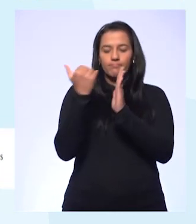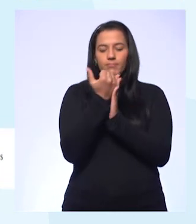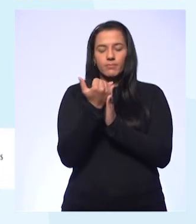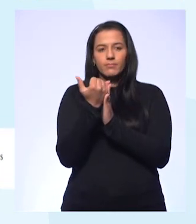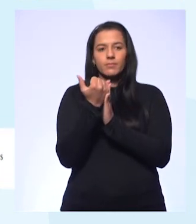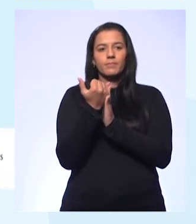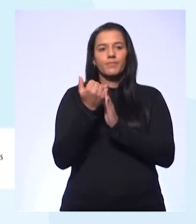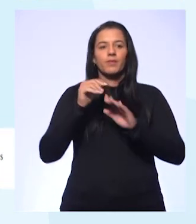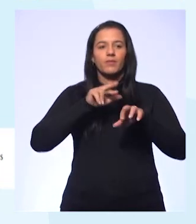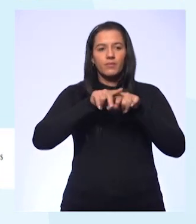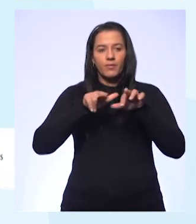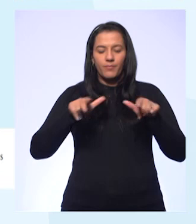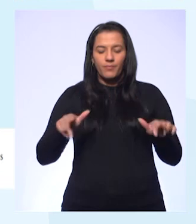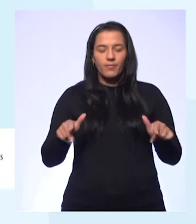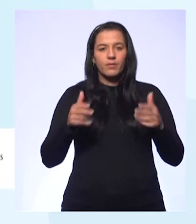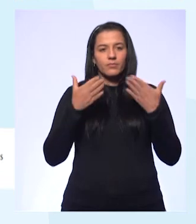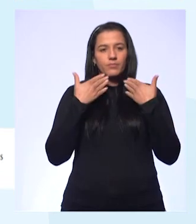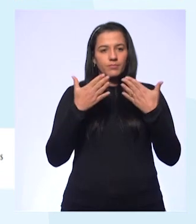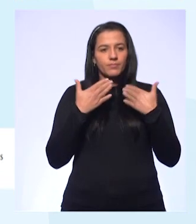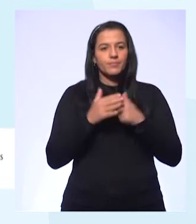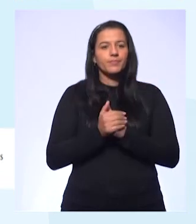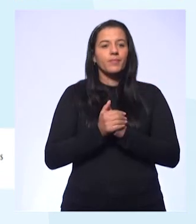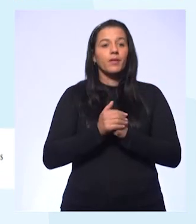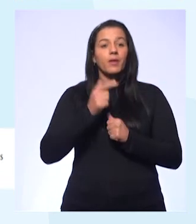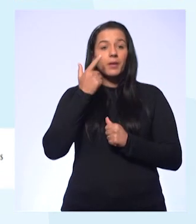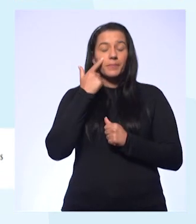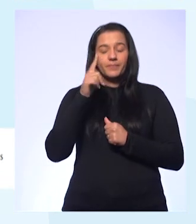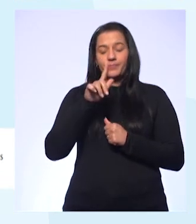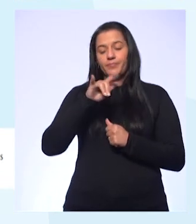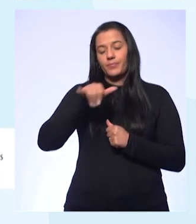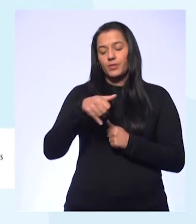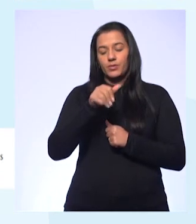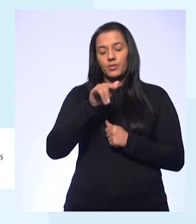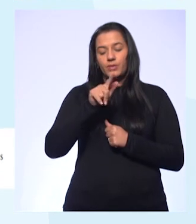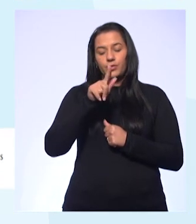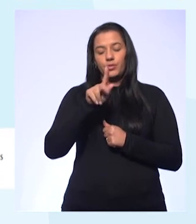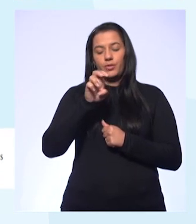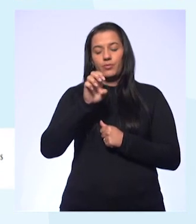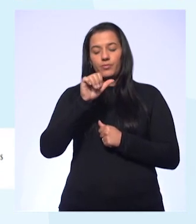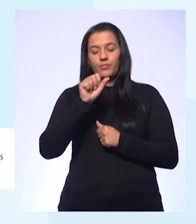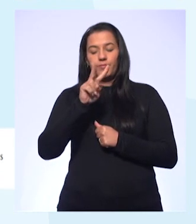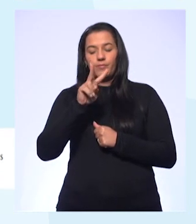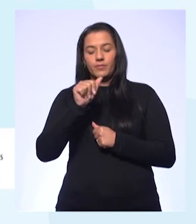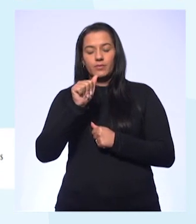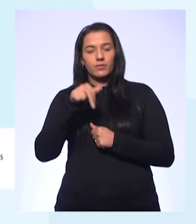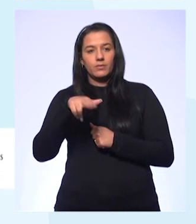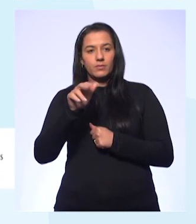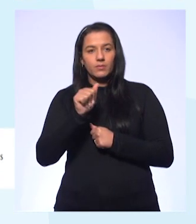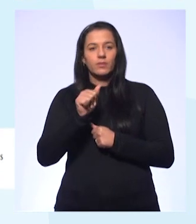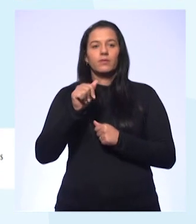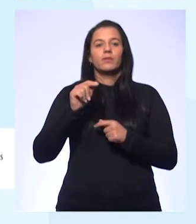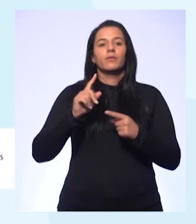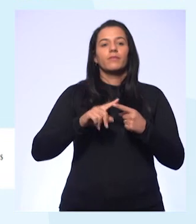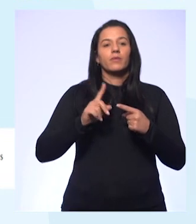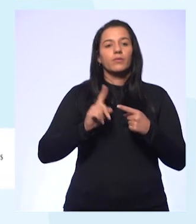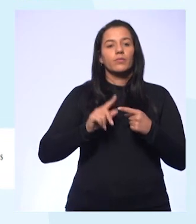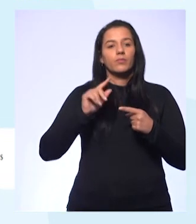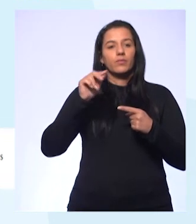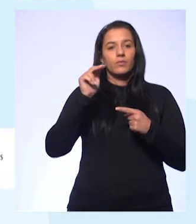climas, porque são vários, né, professor? Então, a Giovana, por exemplo, disse equatorial, tropical, desértico